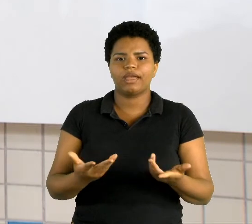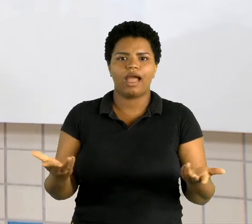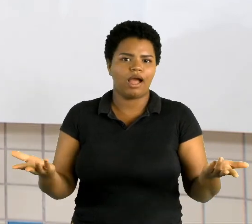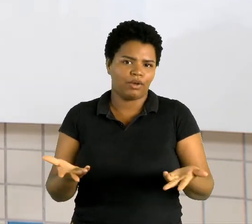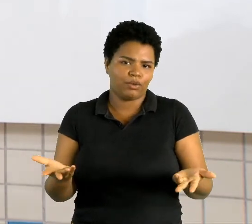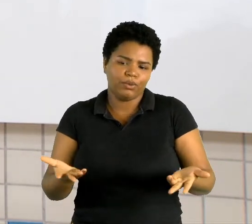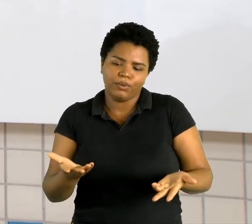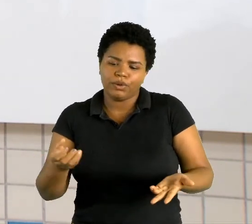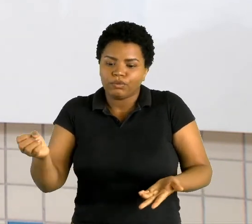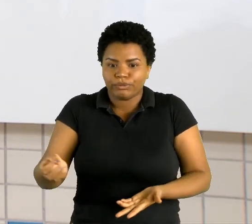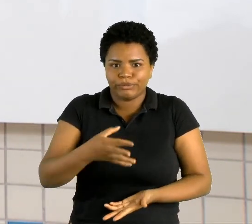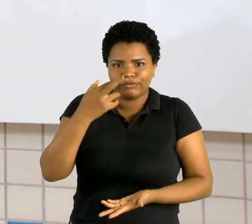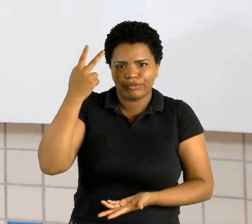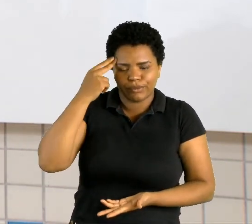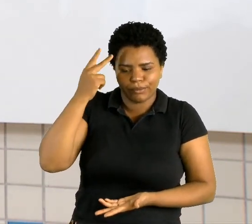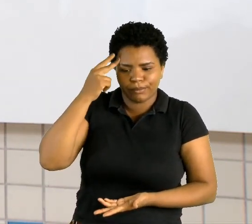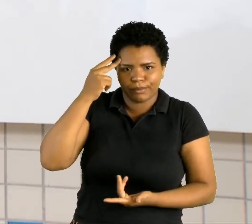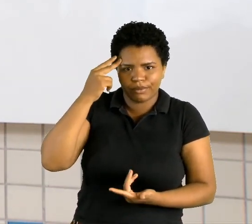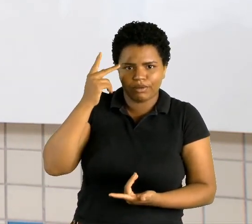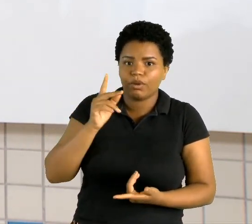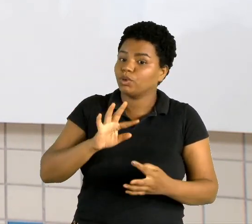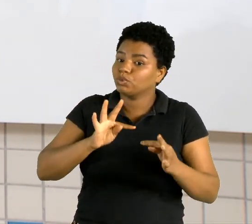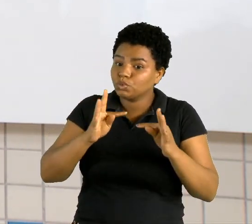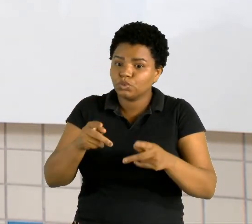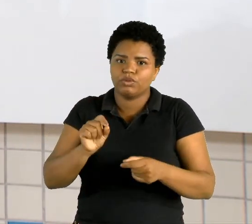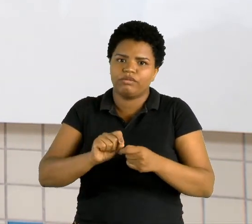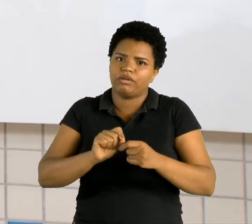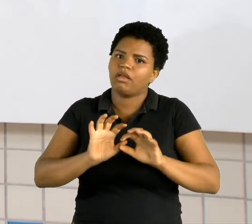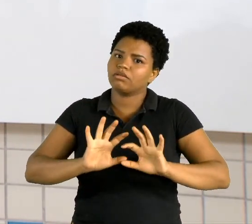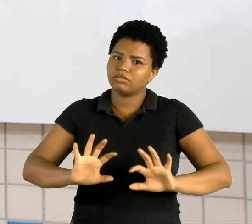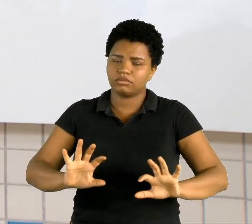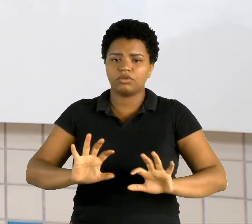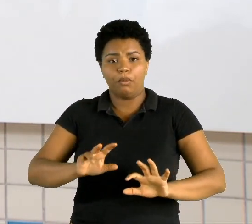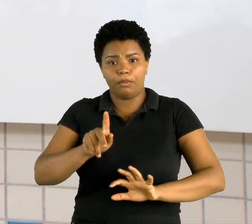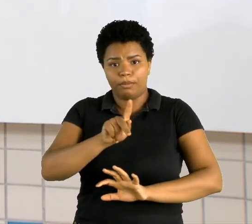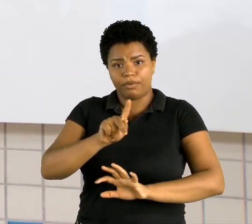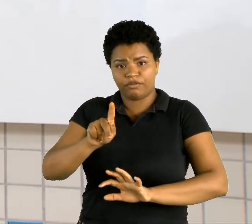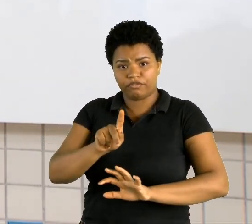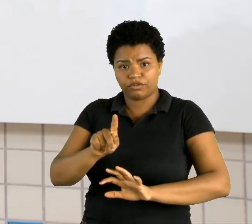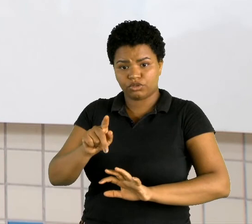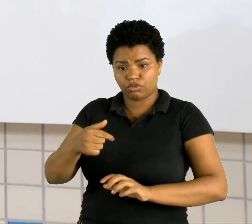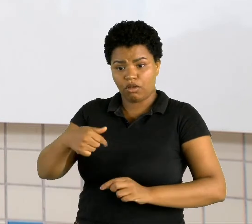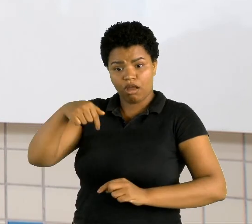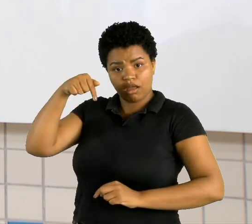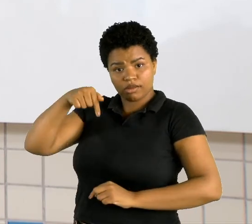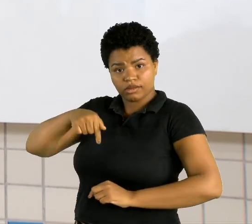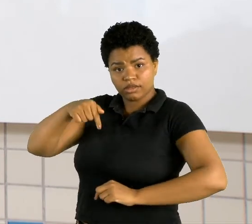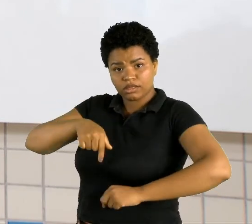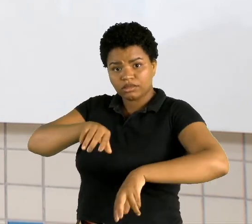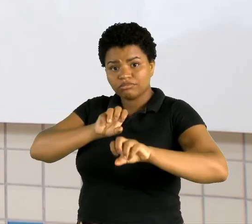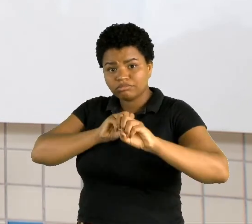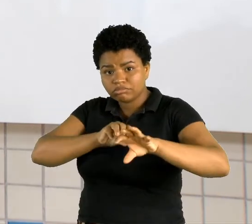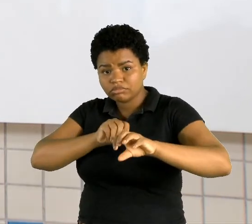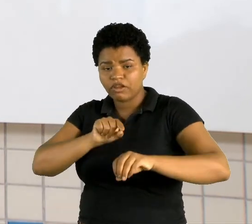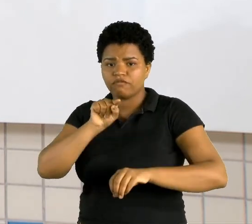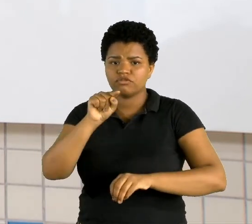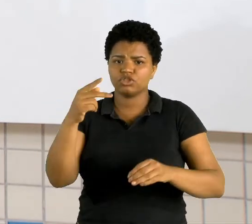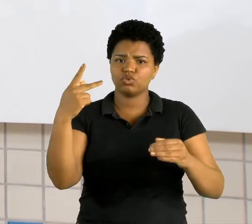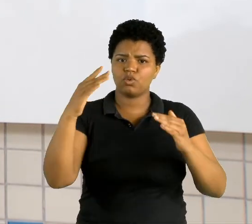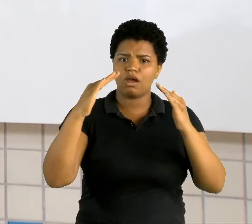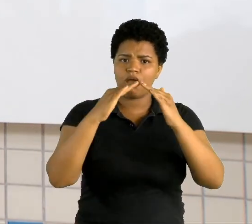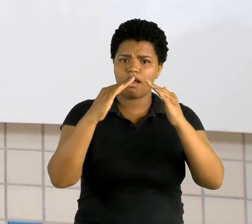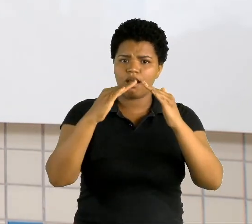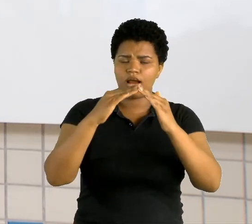então está tudo sendo feito dessa maneira, onde o professor está de cá, você está daí na sua casa e a gente